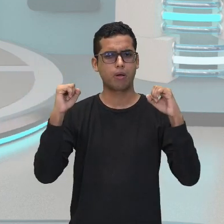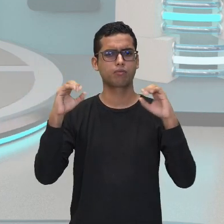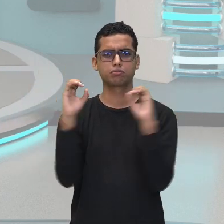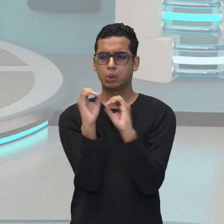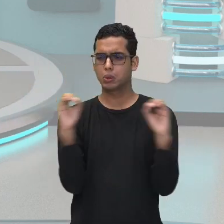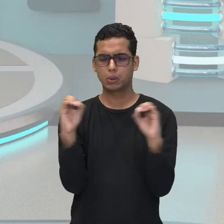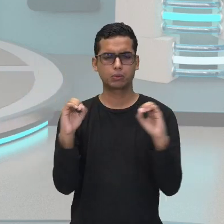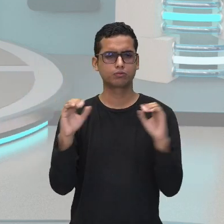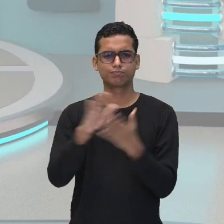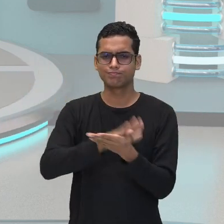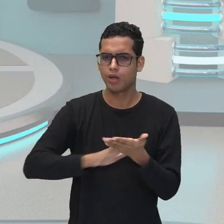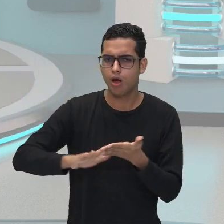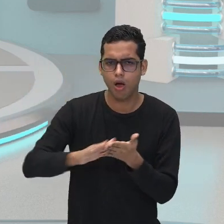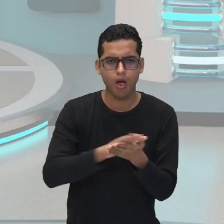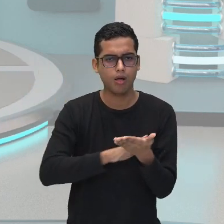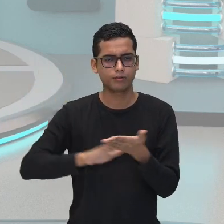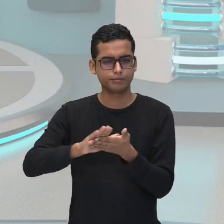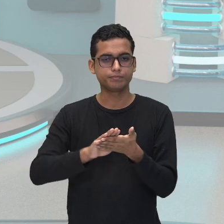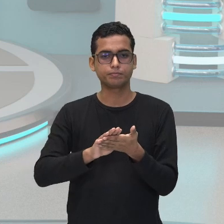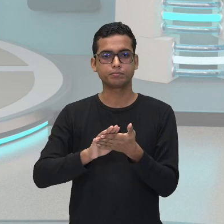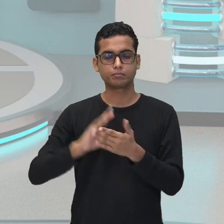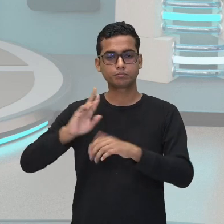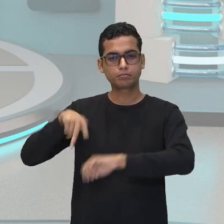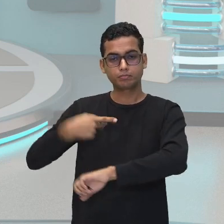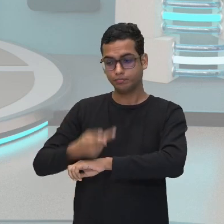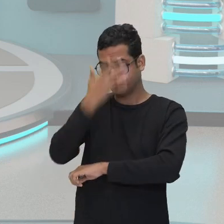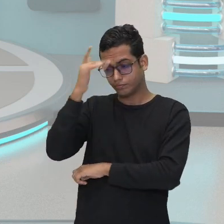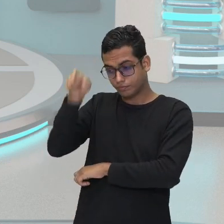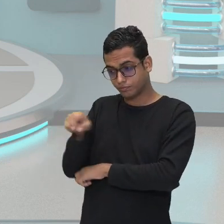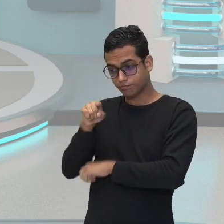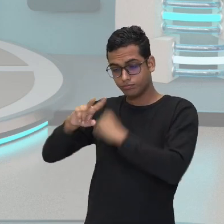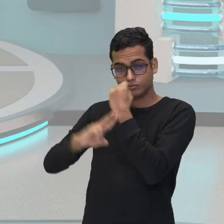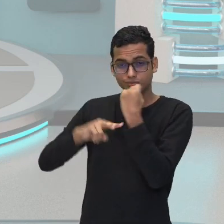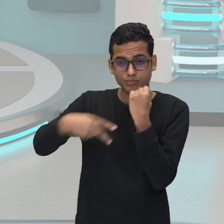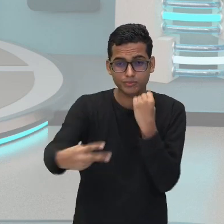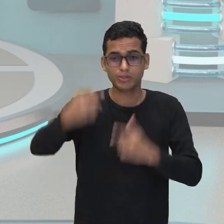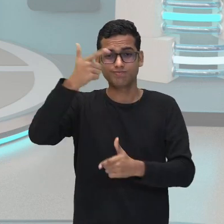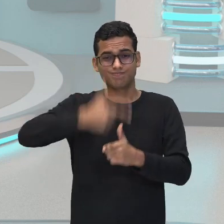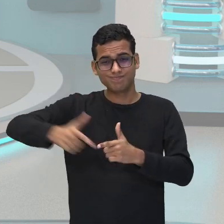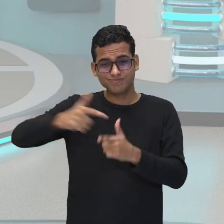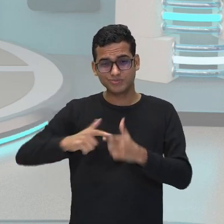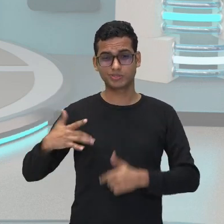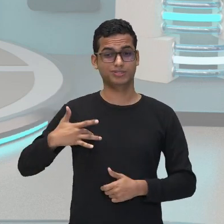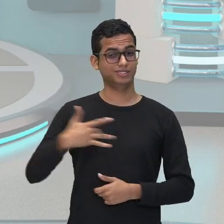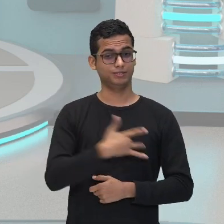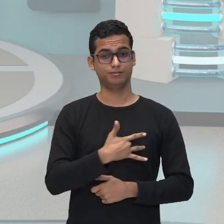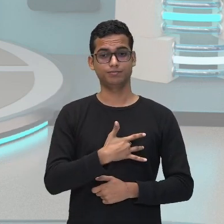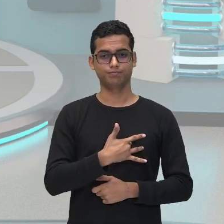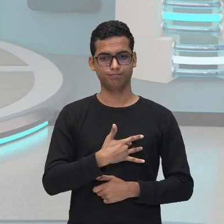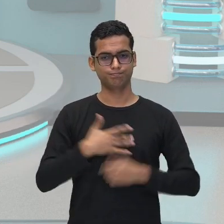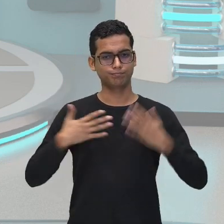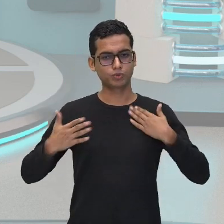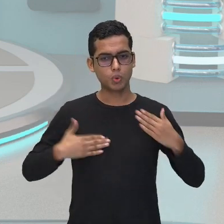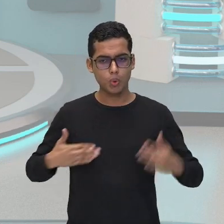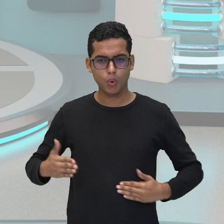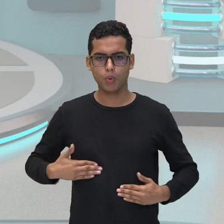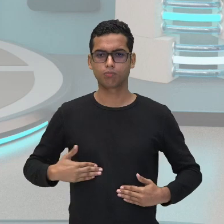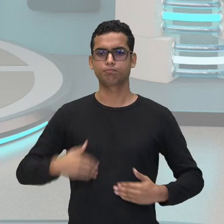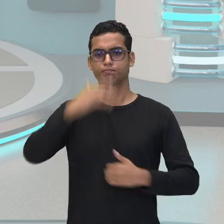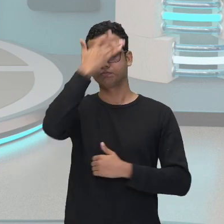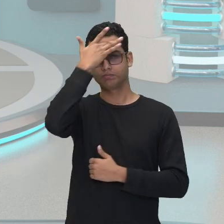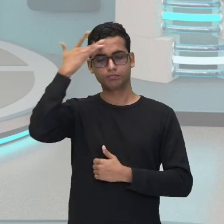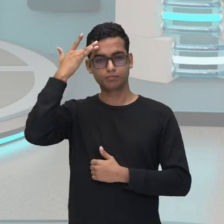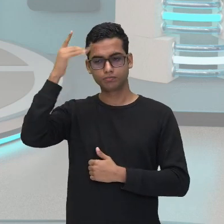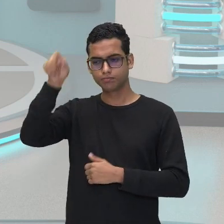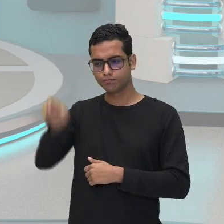acaba acarretando nesse indivíduo, né, problemas na sua saúde. Então, uma pessoa sedentária, geralmente, ela